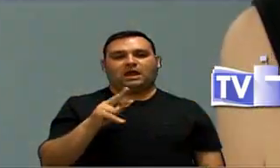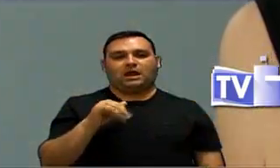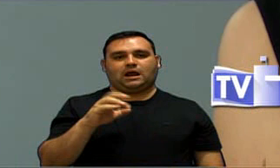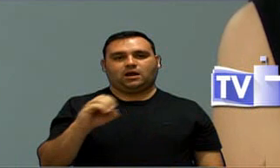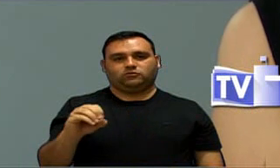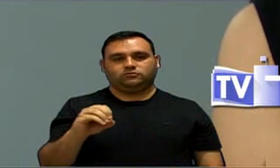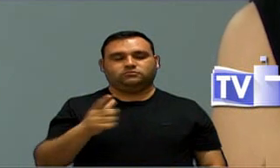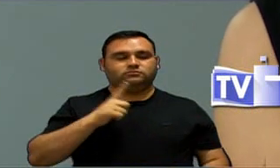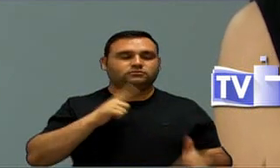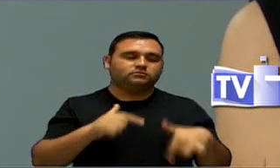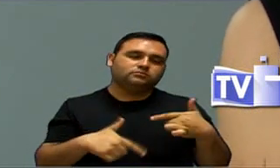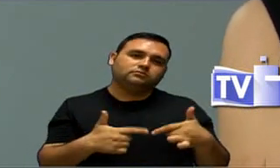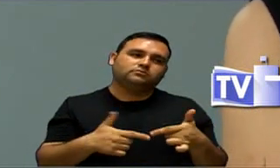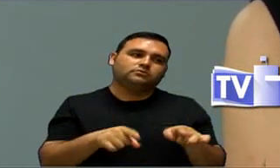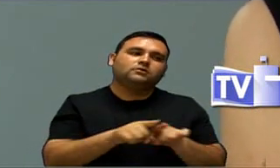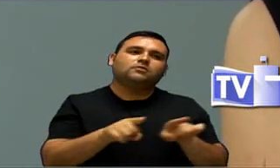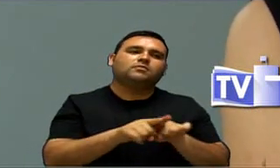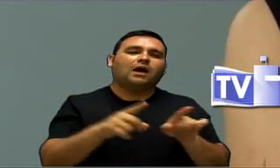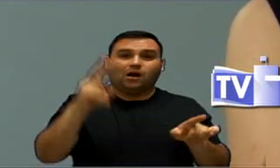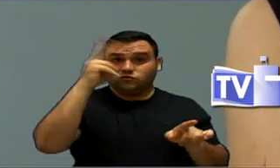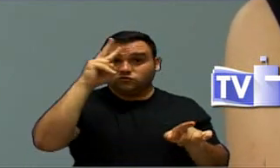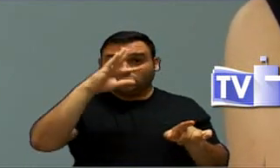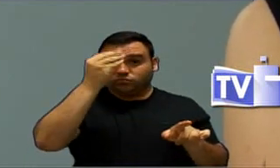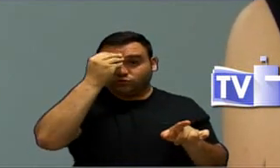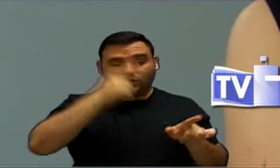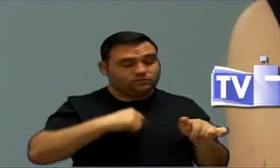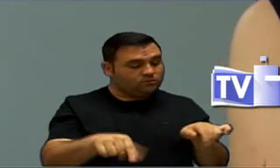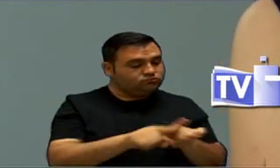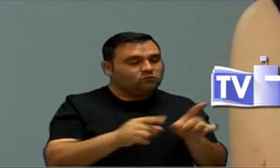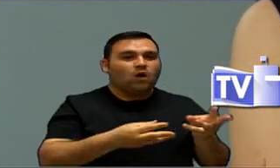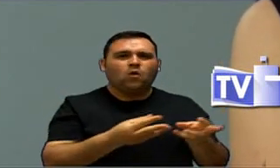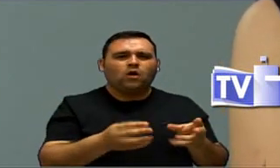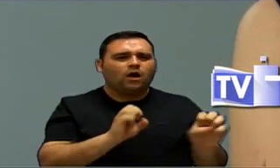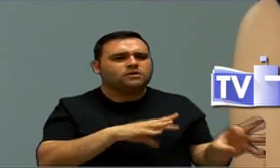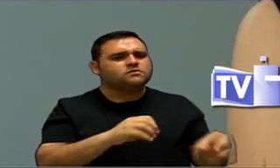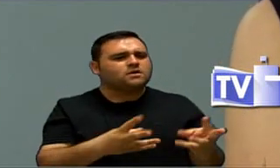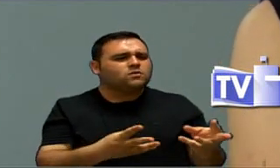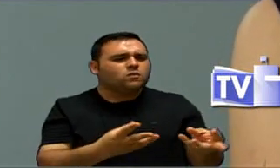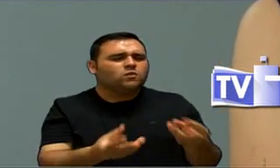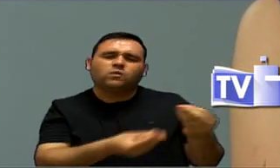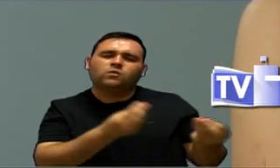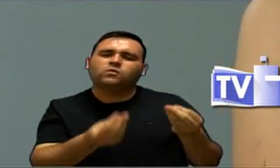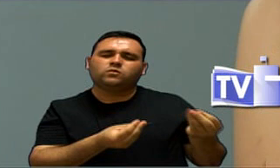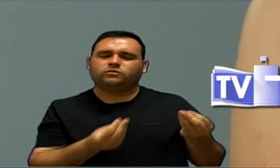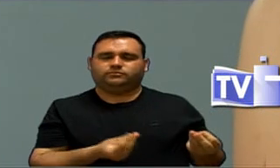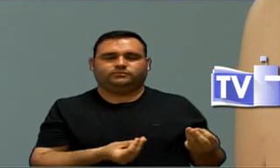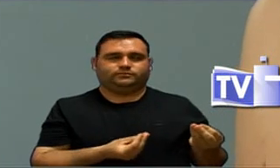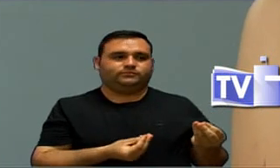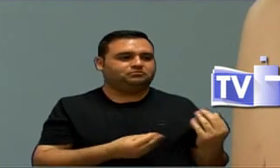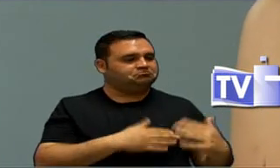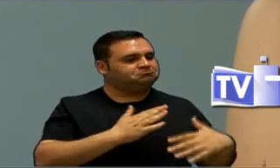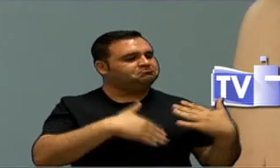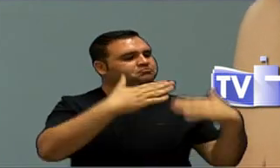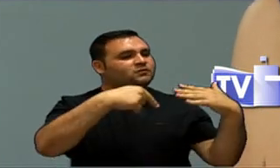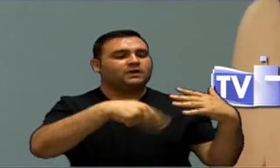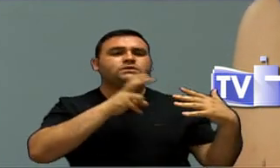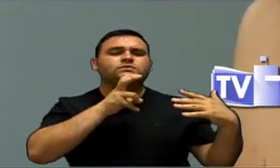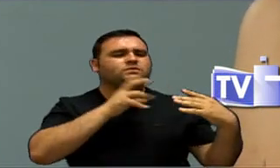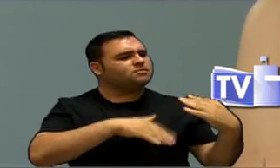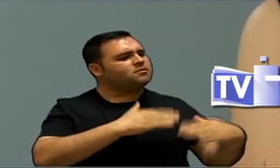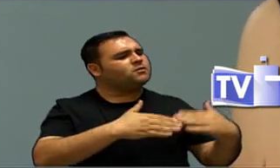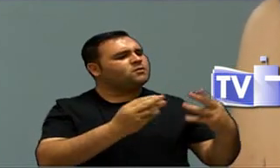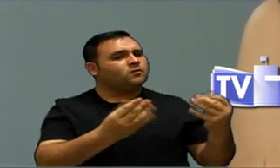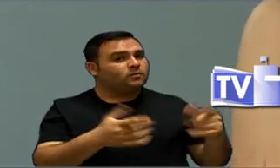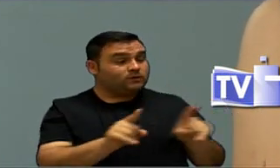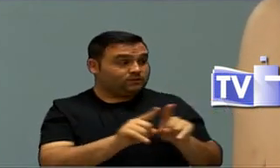pegar essa parte histórica mesmo de como a educação ela se desenvolveu em Sorocaba, e